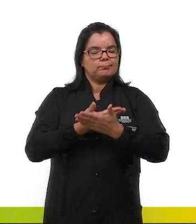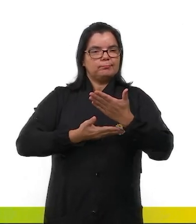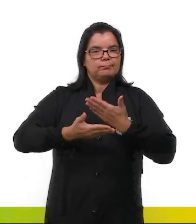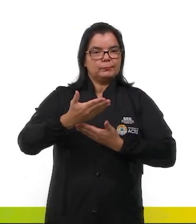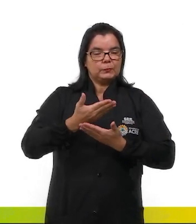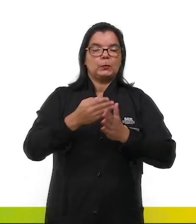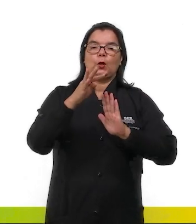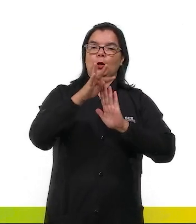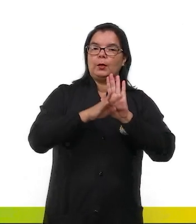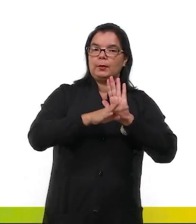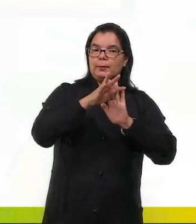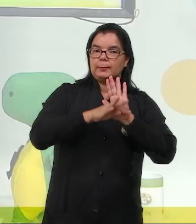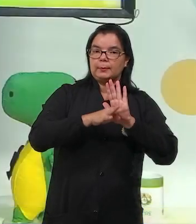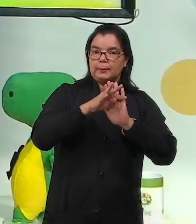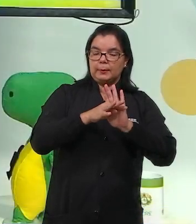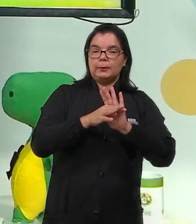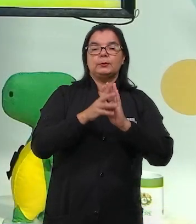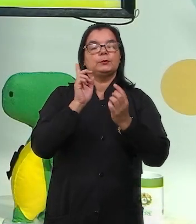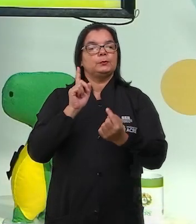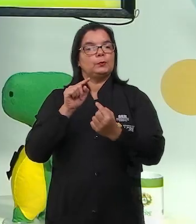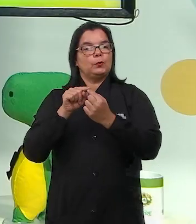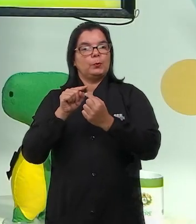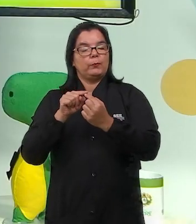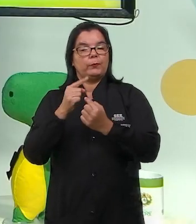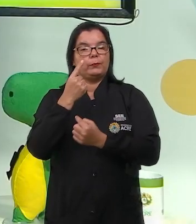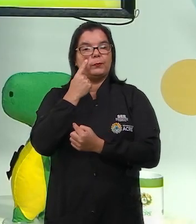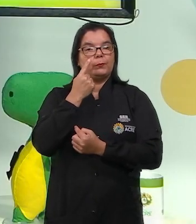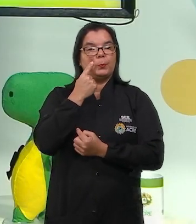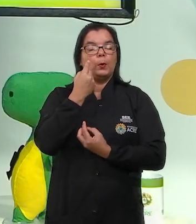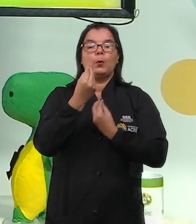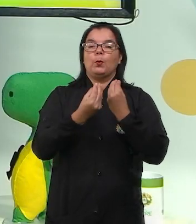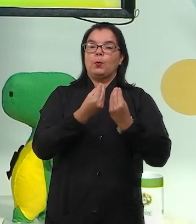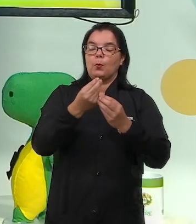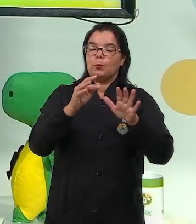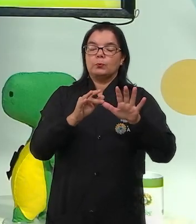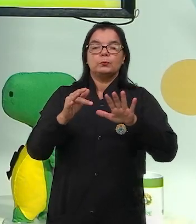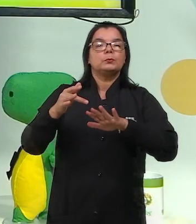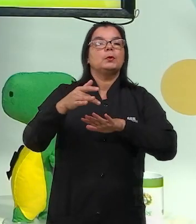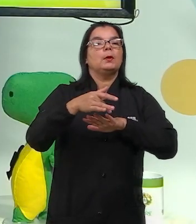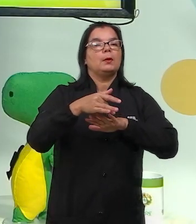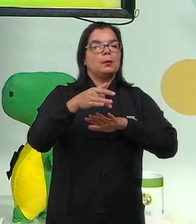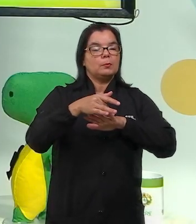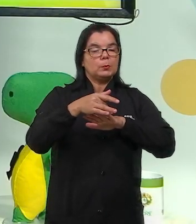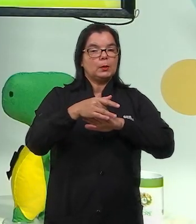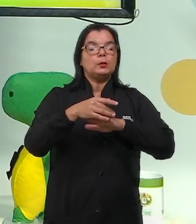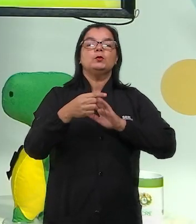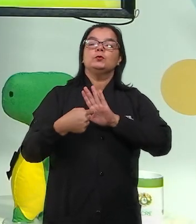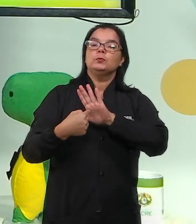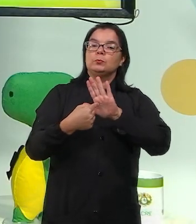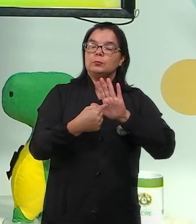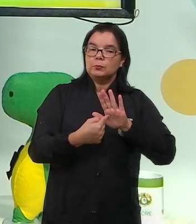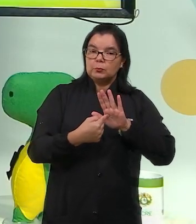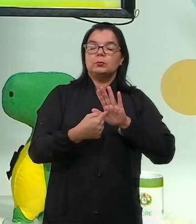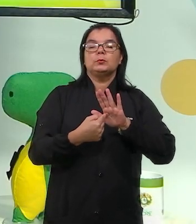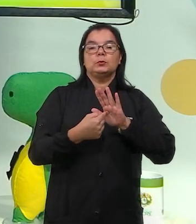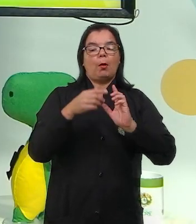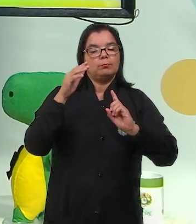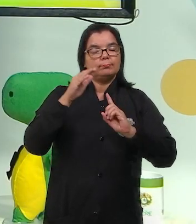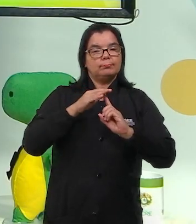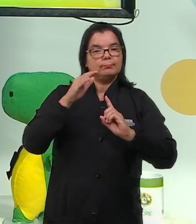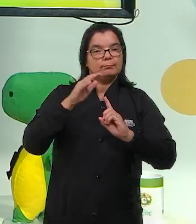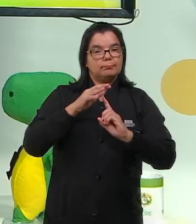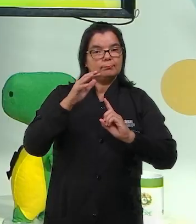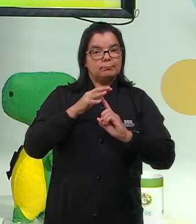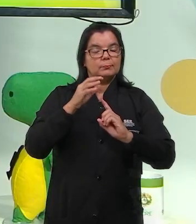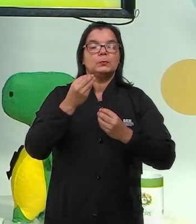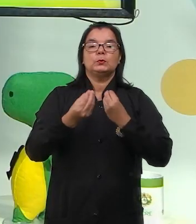entre textos e interesses, observarem como as redes sociais trouxeram também uma influência no modo